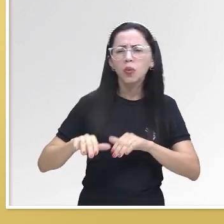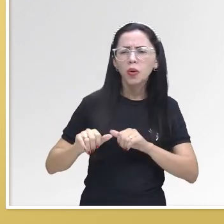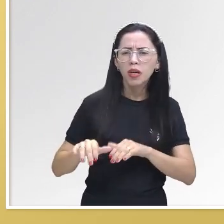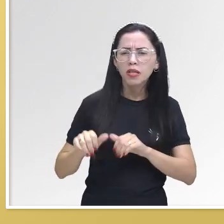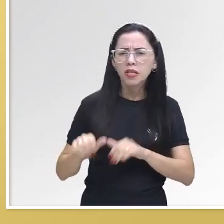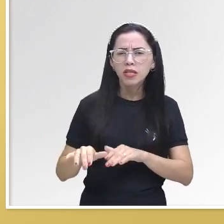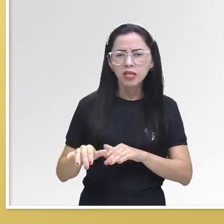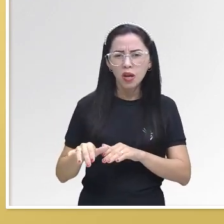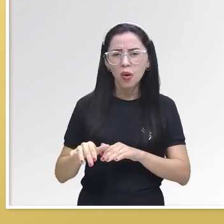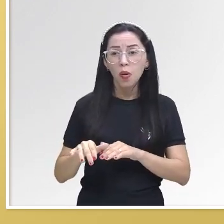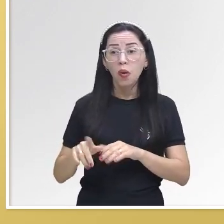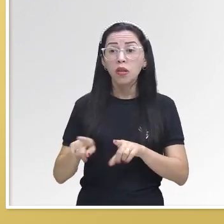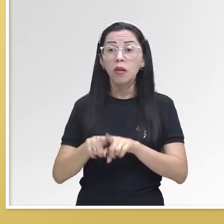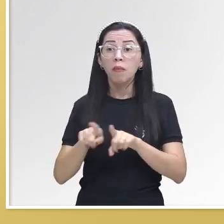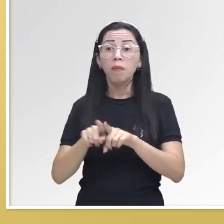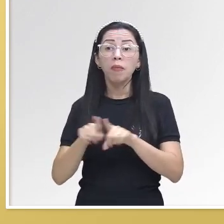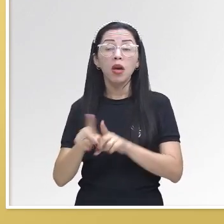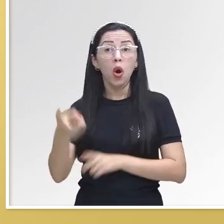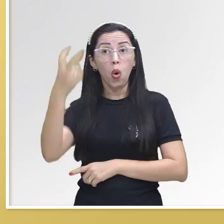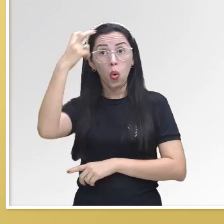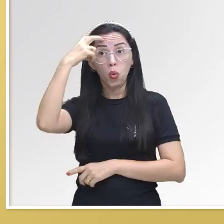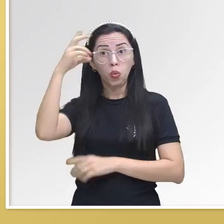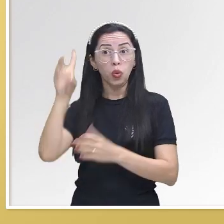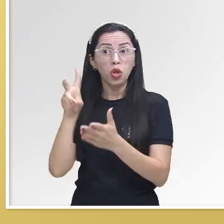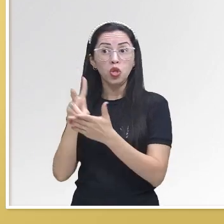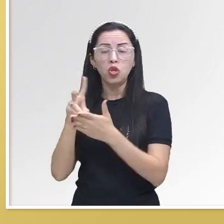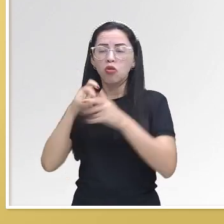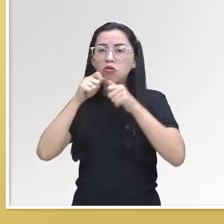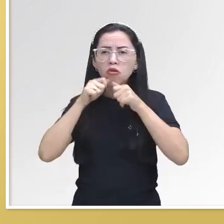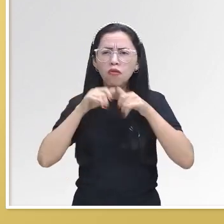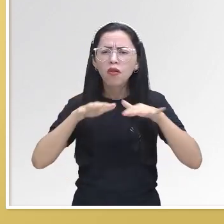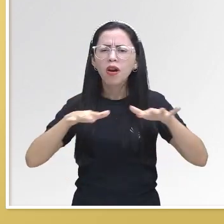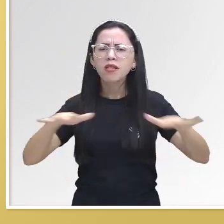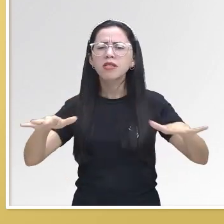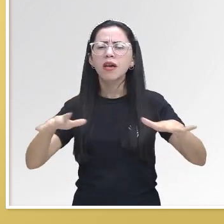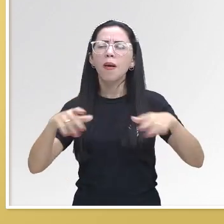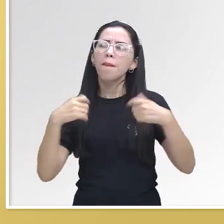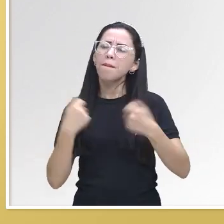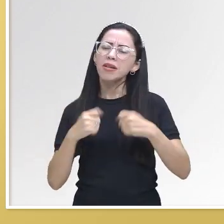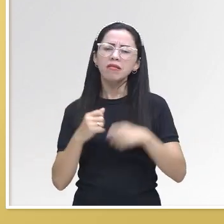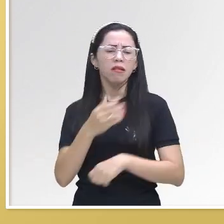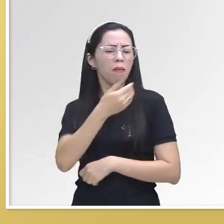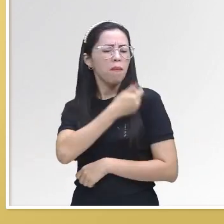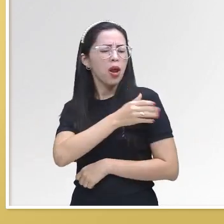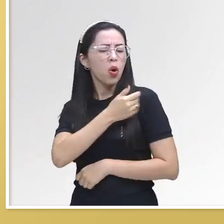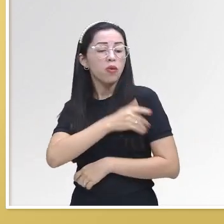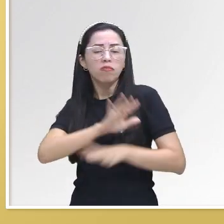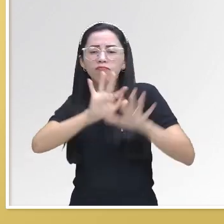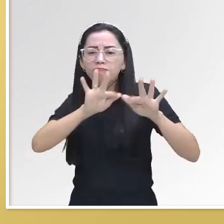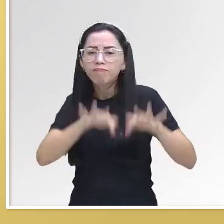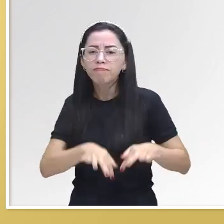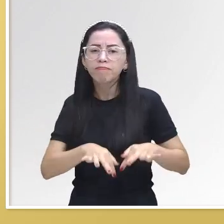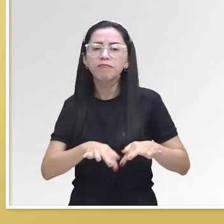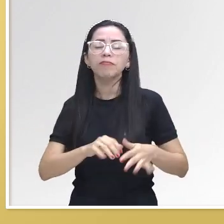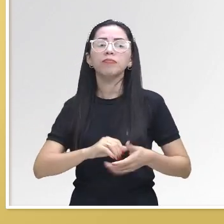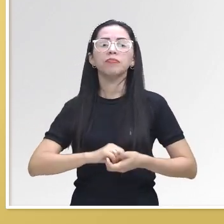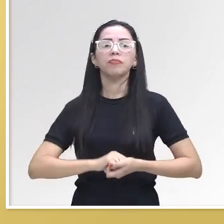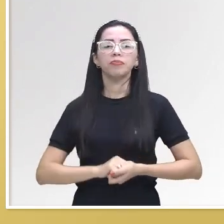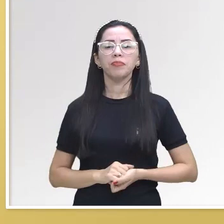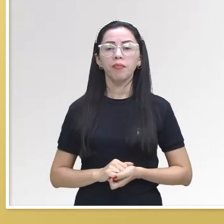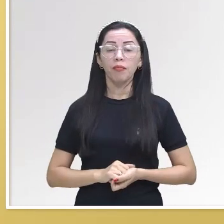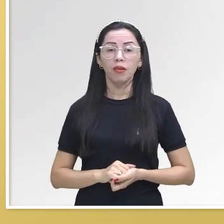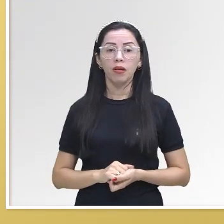divulgação da cultura indígena como formas de combater o preconceito. Ele tem um recado para